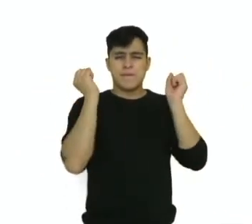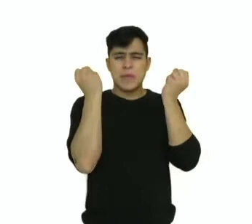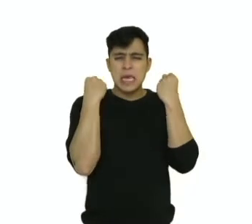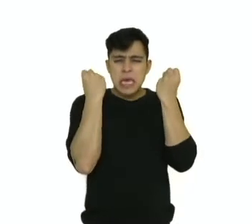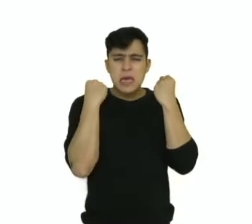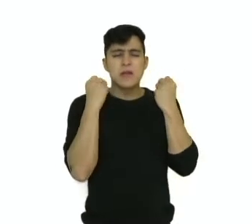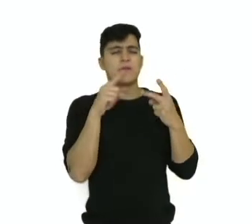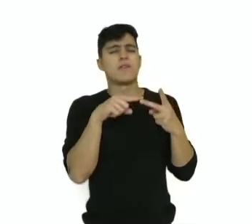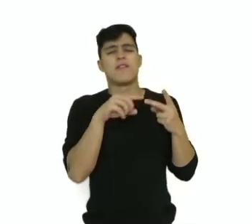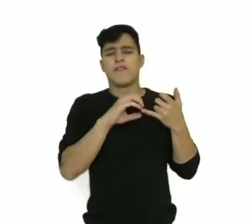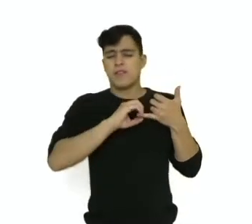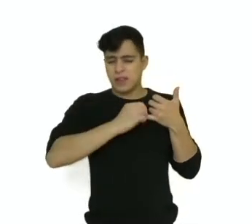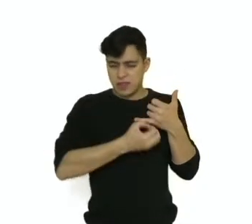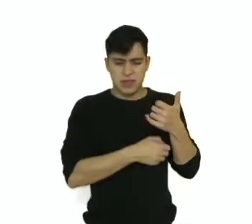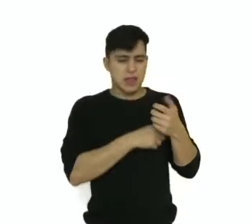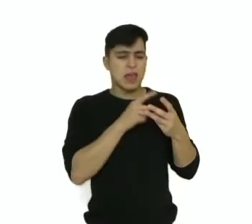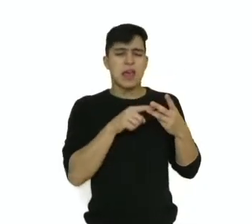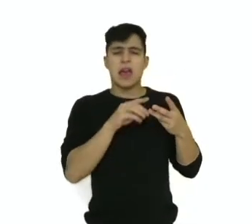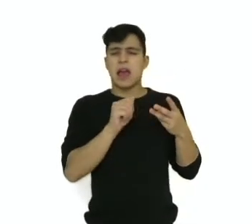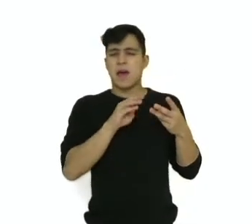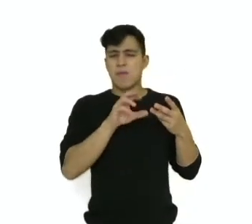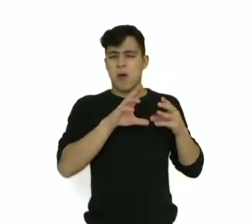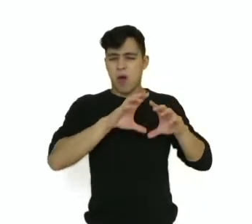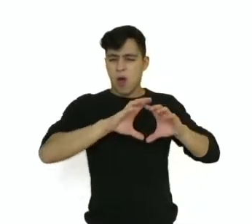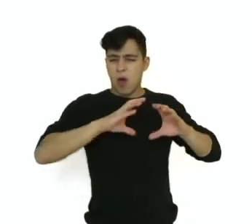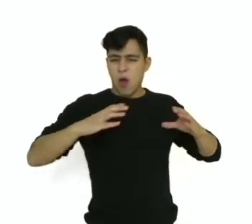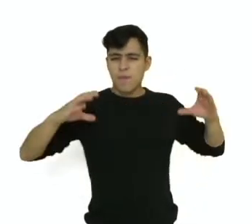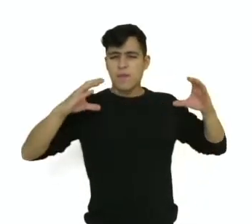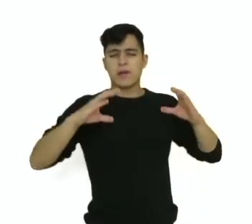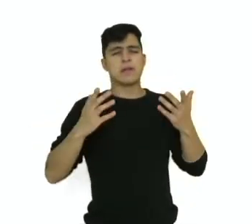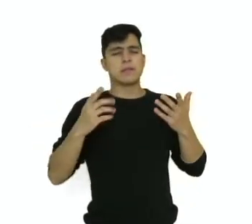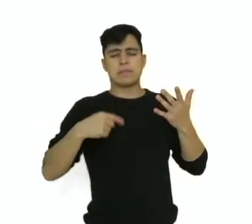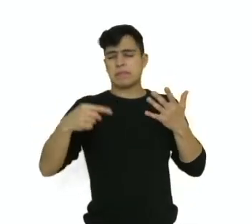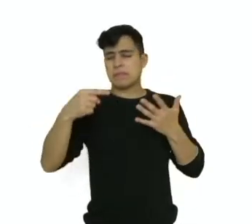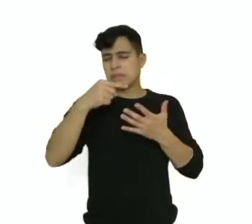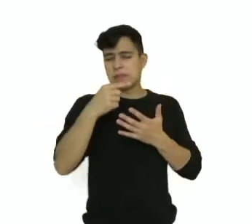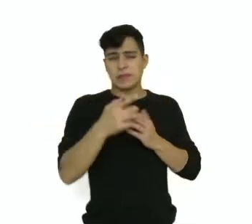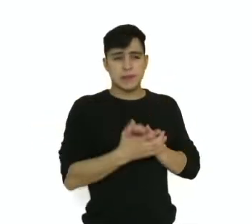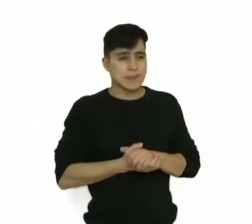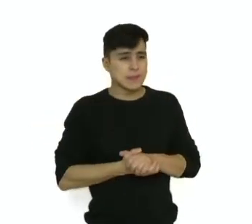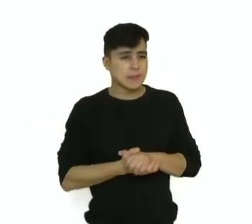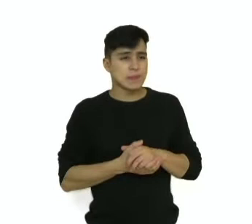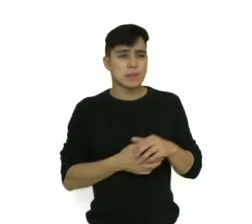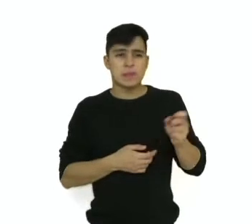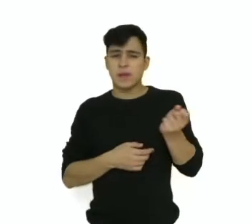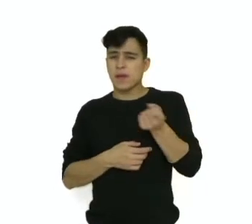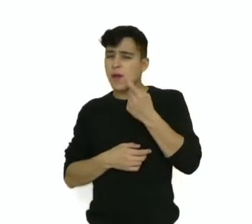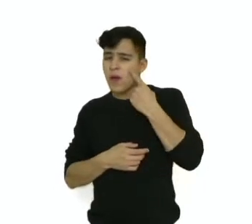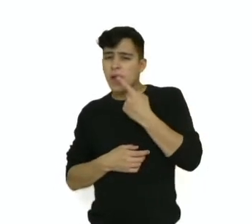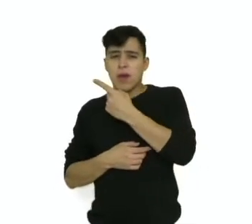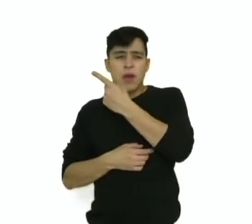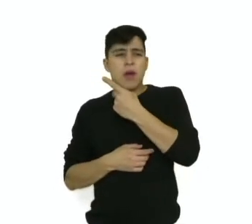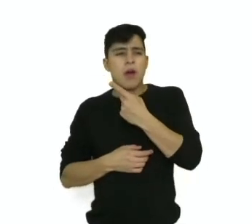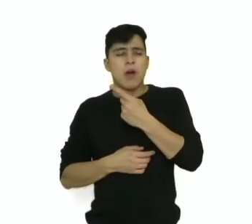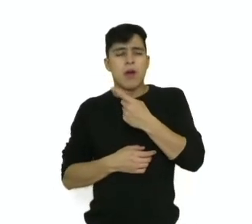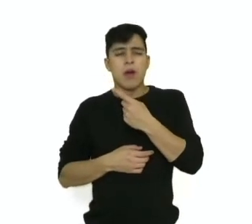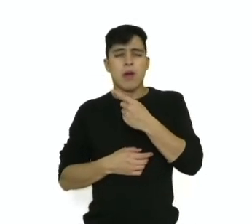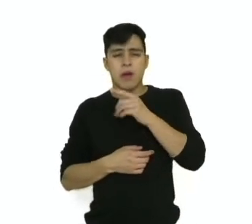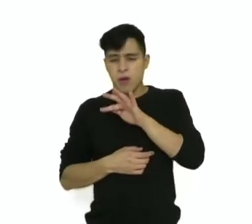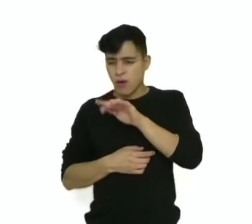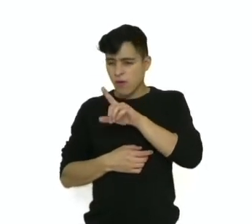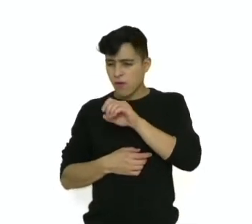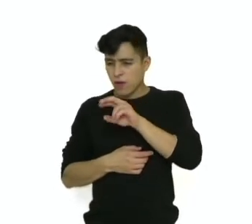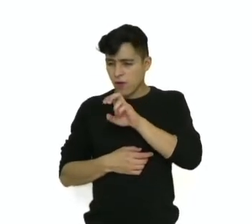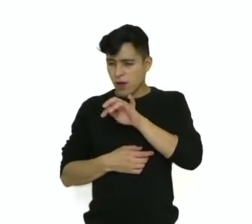eram feijões, abóboras, pimentões e amaranto. E aqui ó, a ilustração do Florentine Codex, cultivo